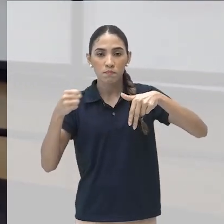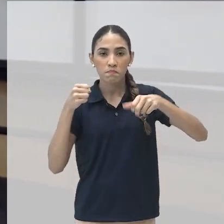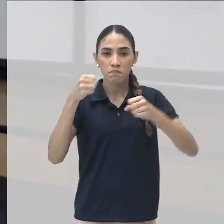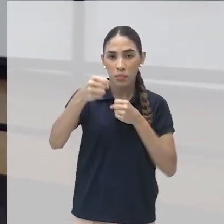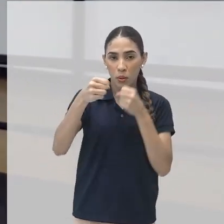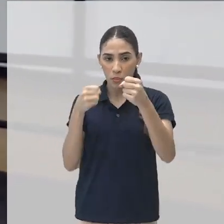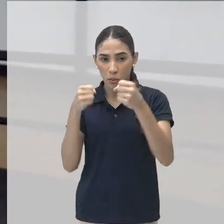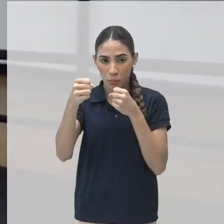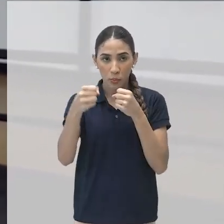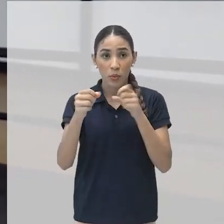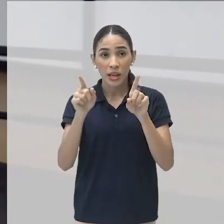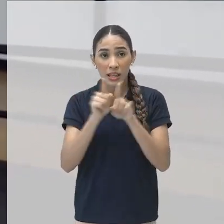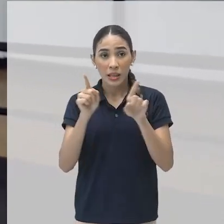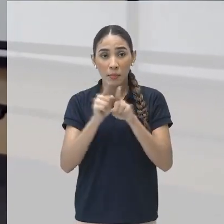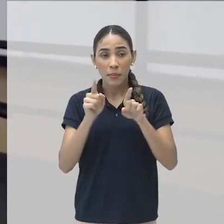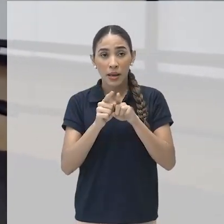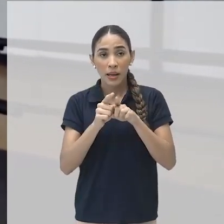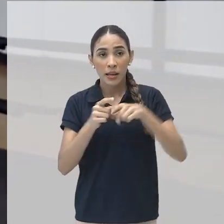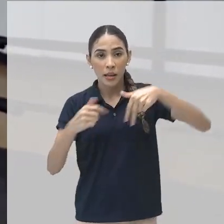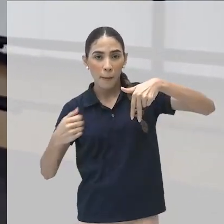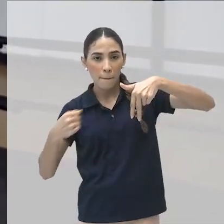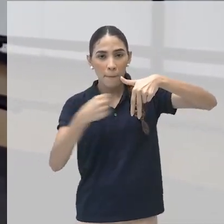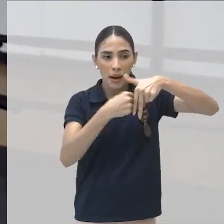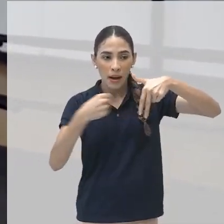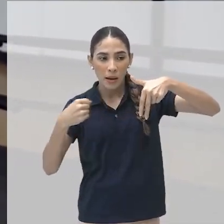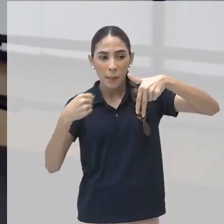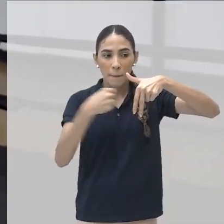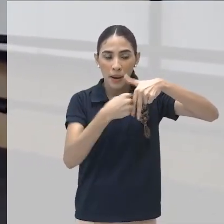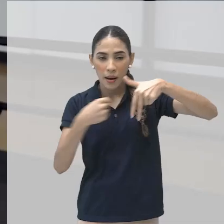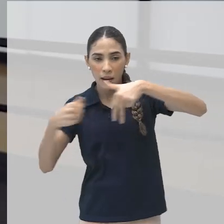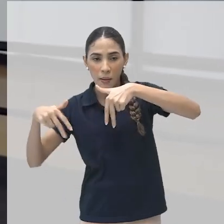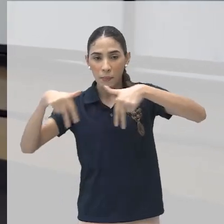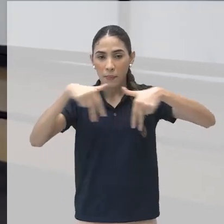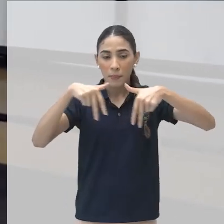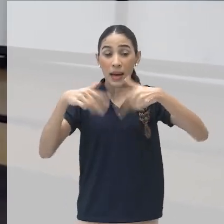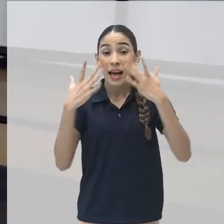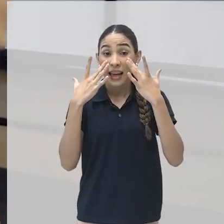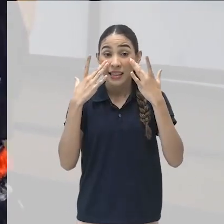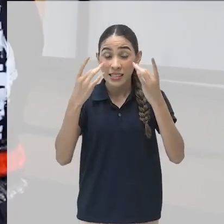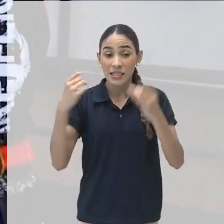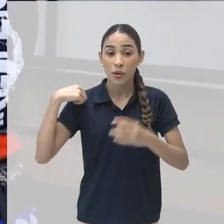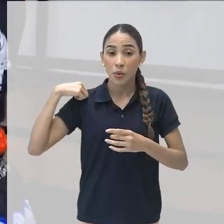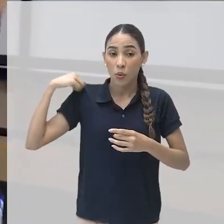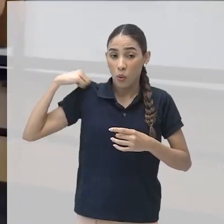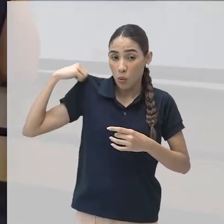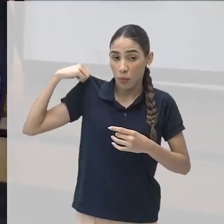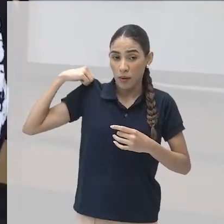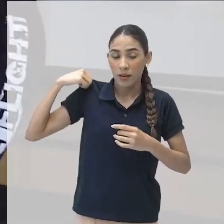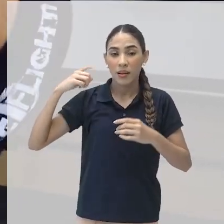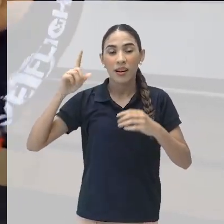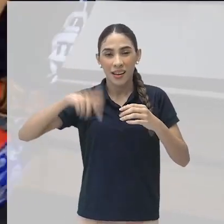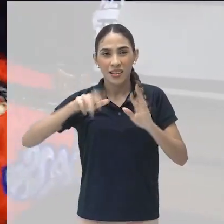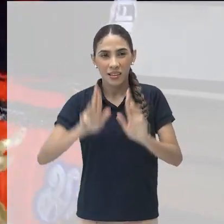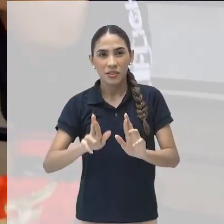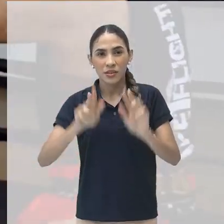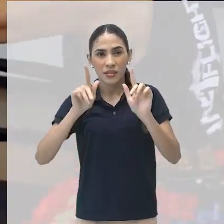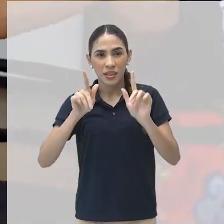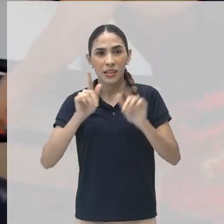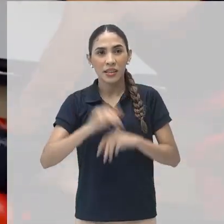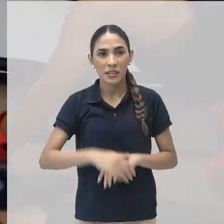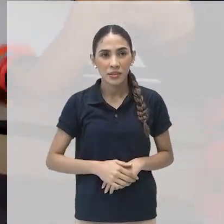como vocês estão vendo. Observem aí as suas vestimentas, né? São bem